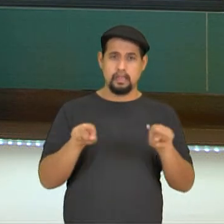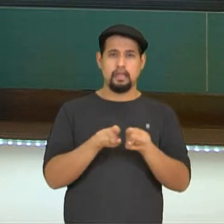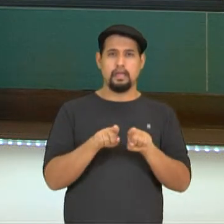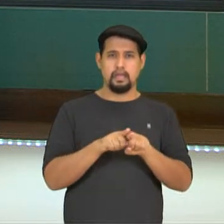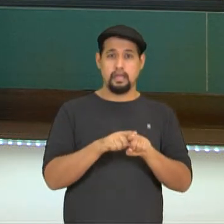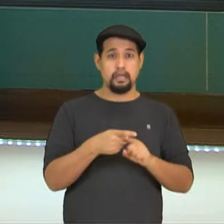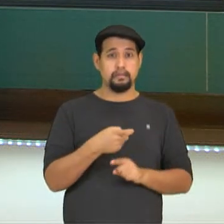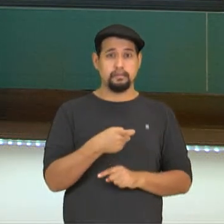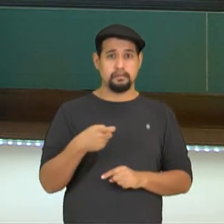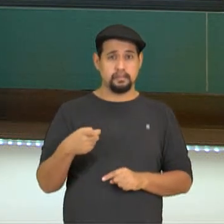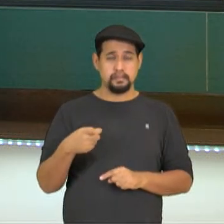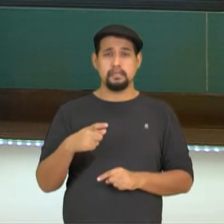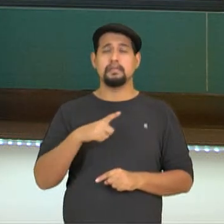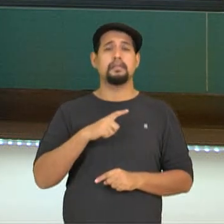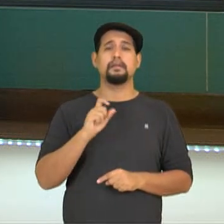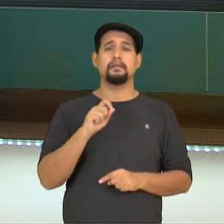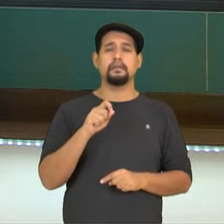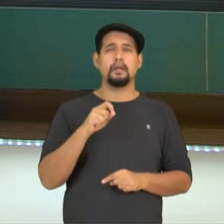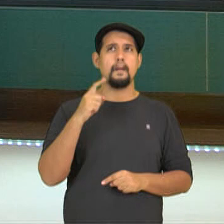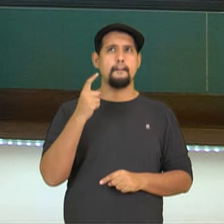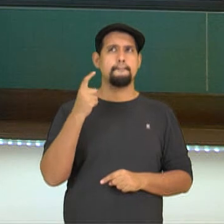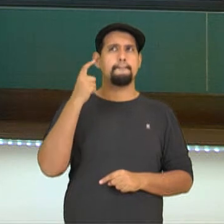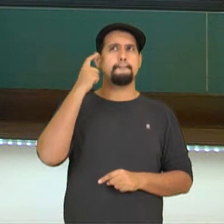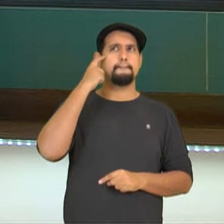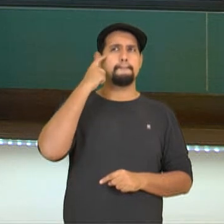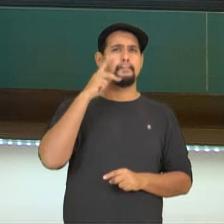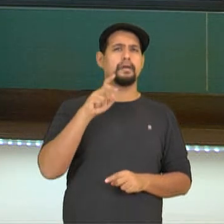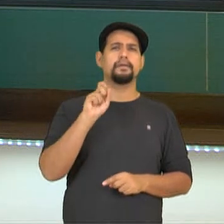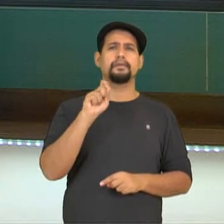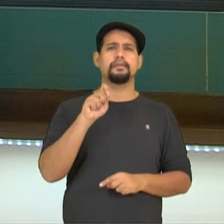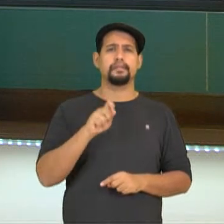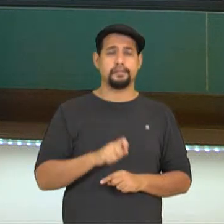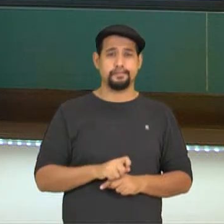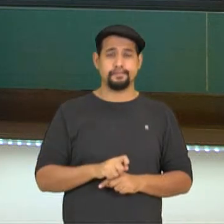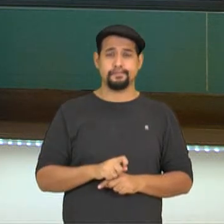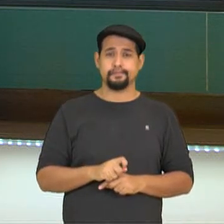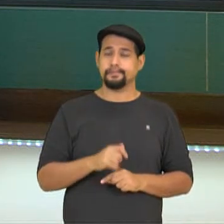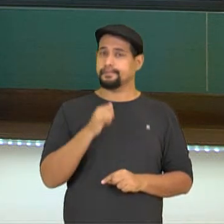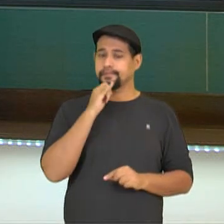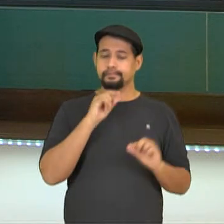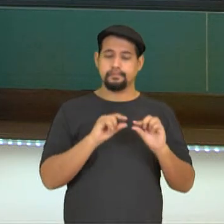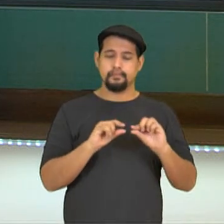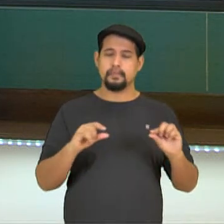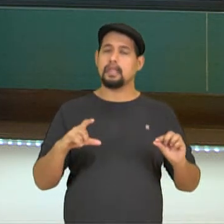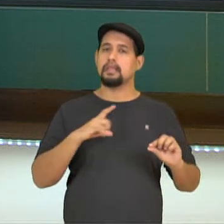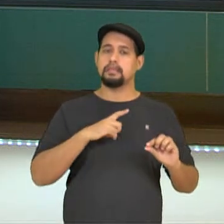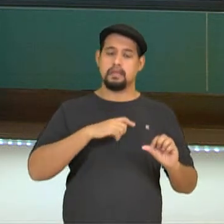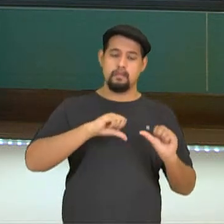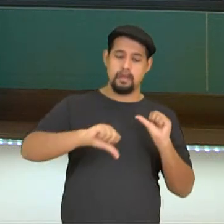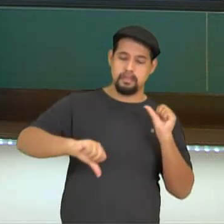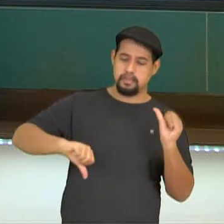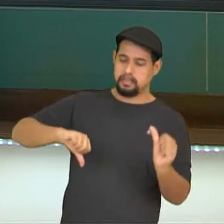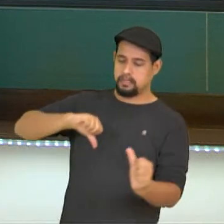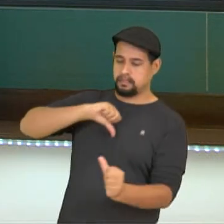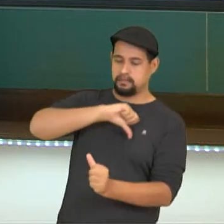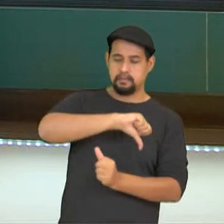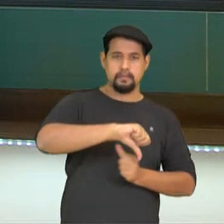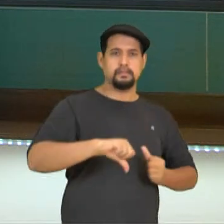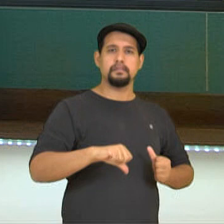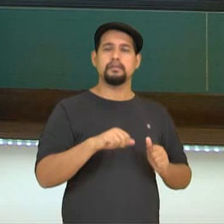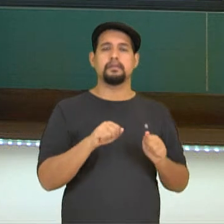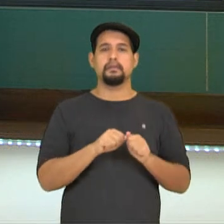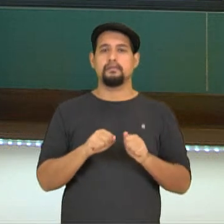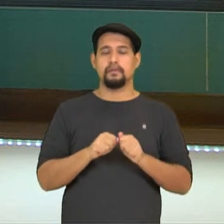eixo x, há uma reflexão em torno do eixo horizontal, ou seja, uma transformação que leva o